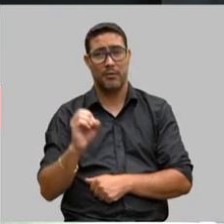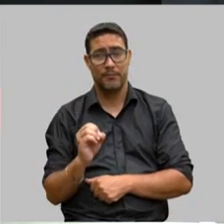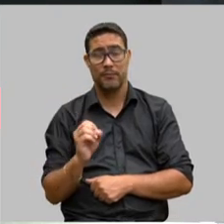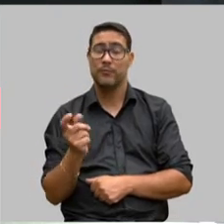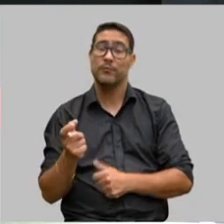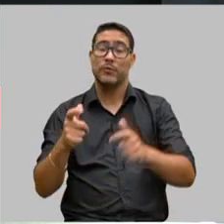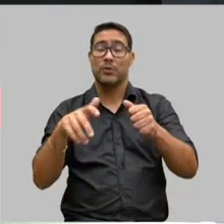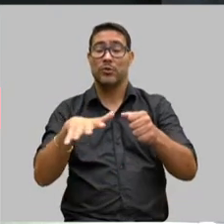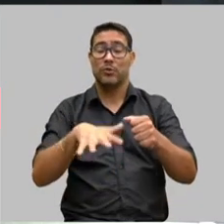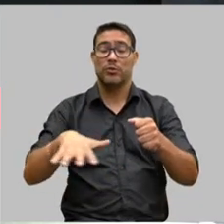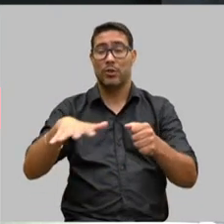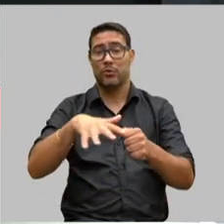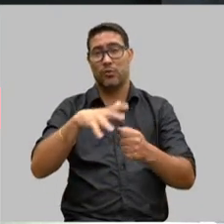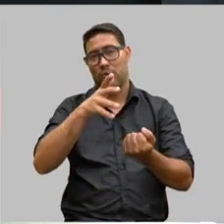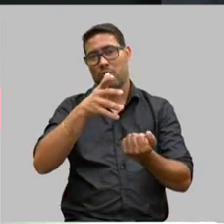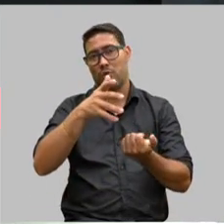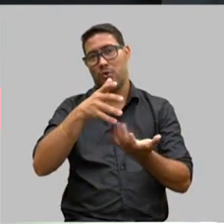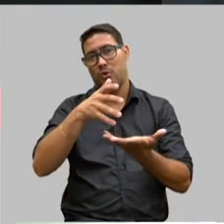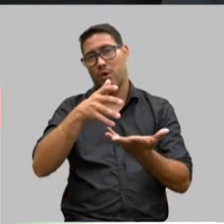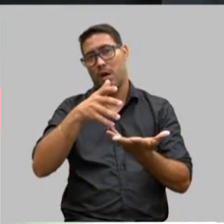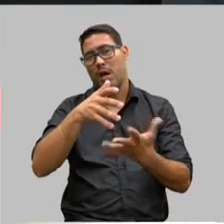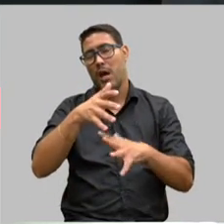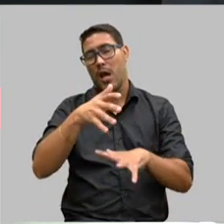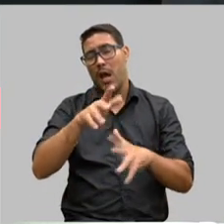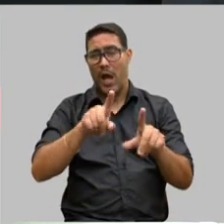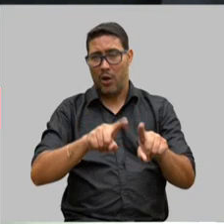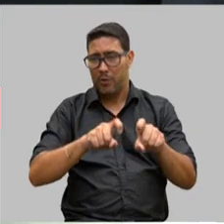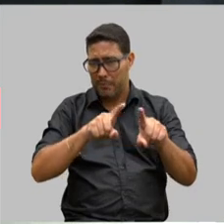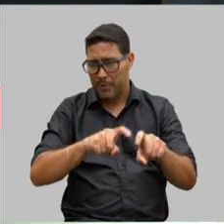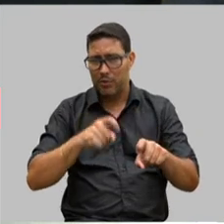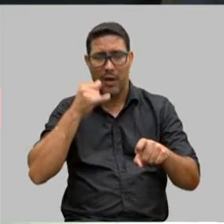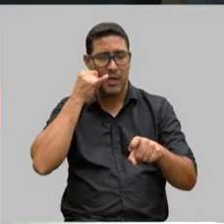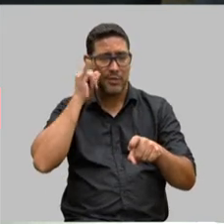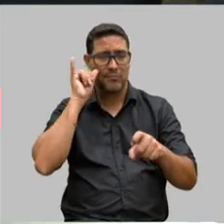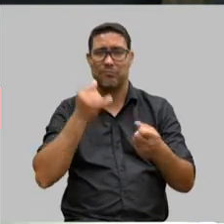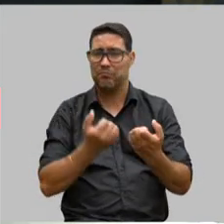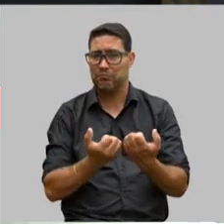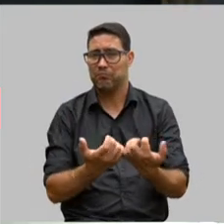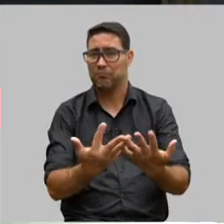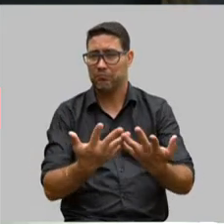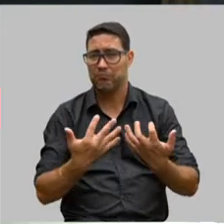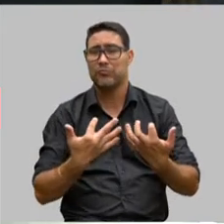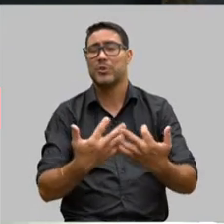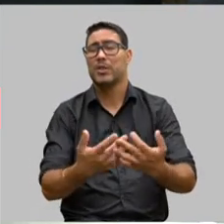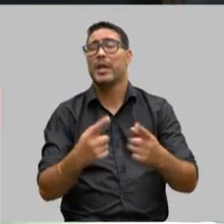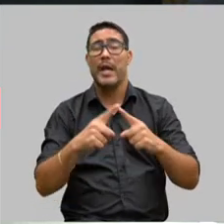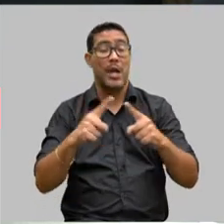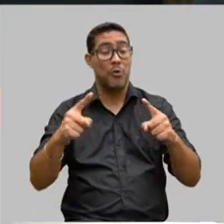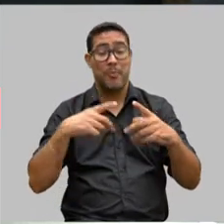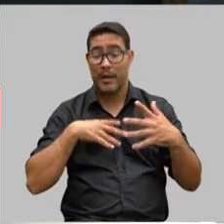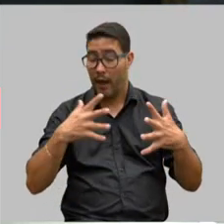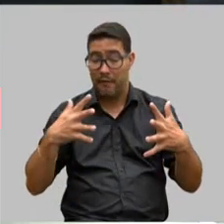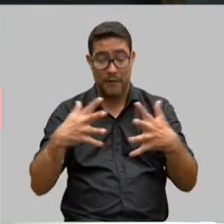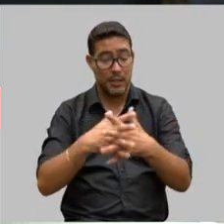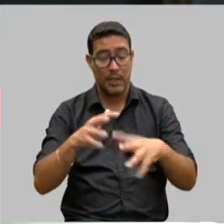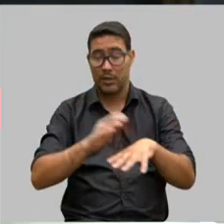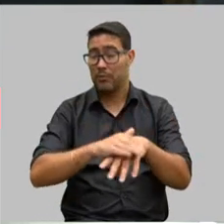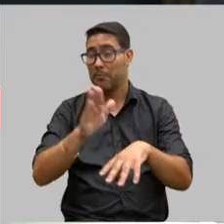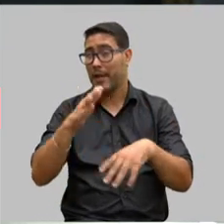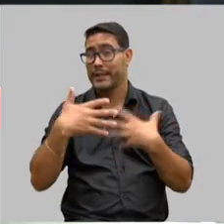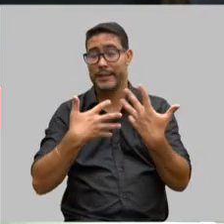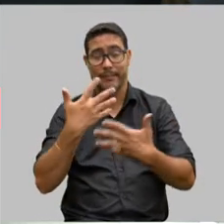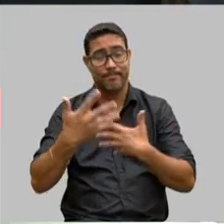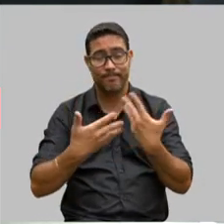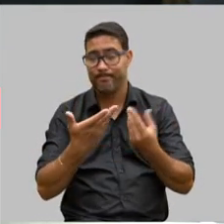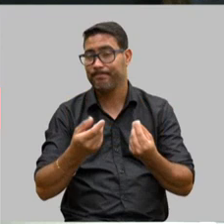foi o primeiro a responder, justamente porque é o primeiro a ser afetado, é o mais vulnerável da sociedade. Então,